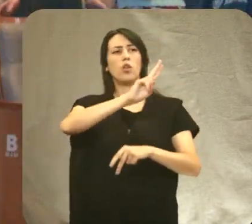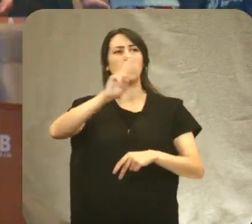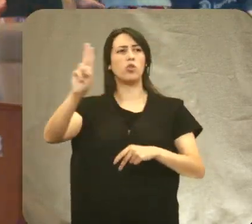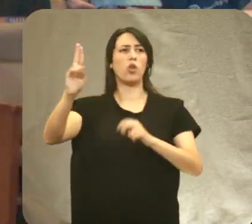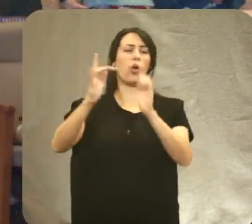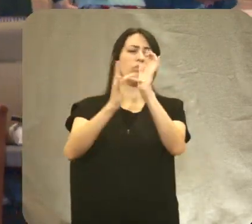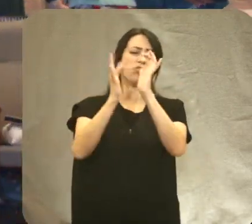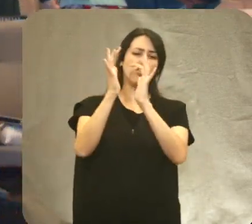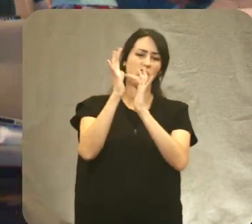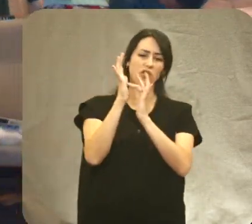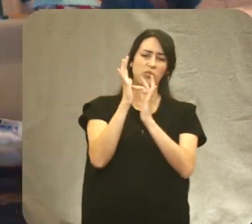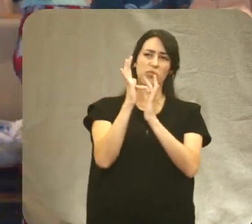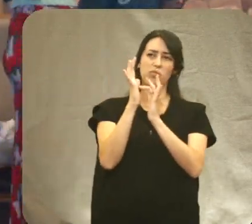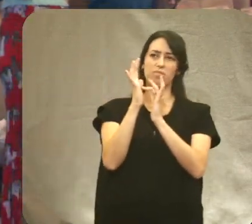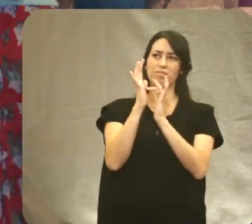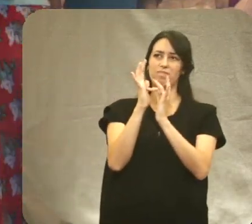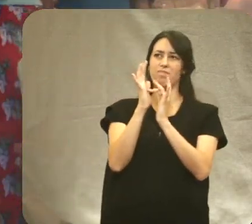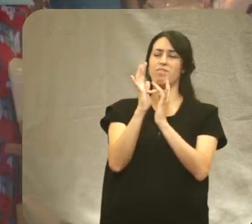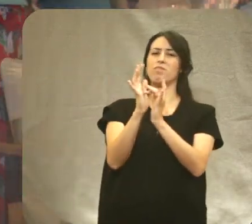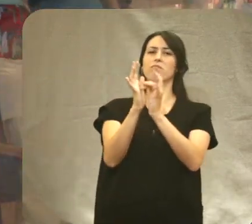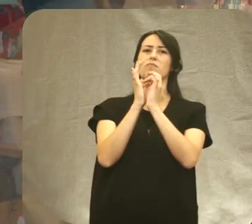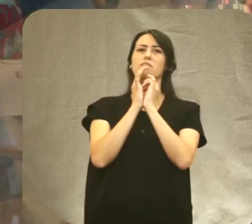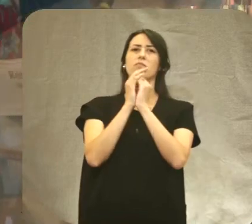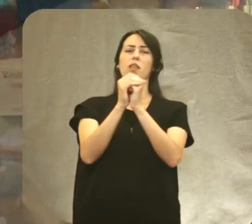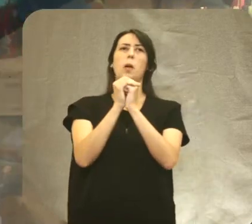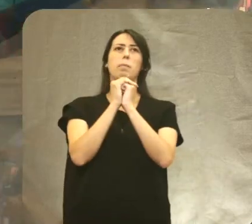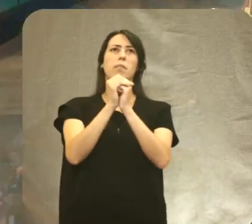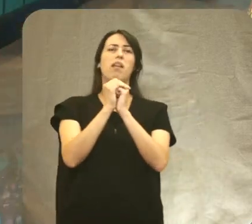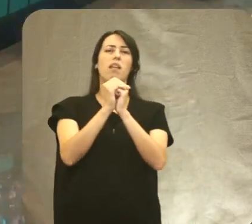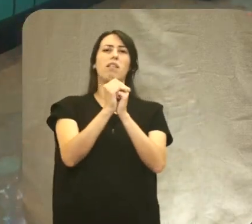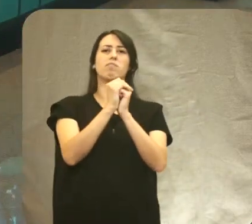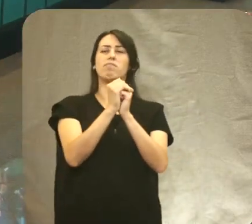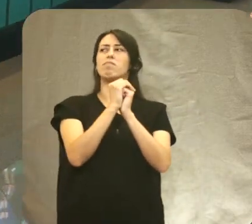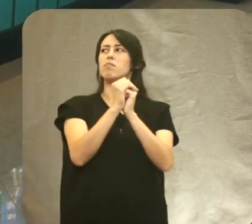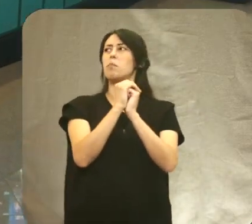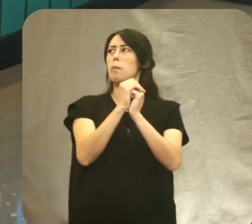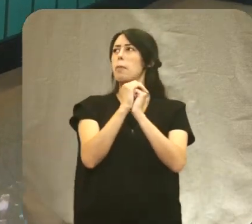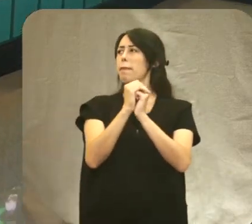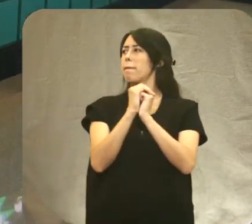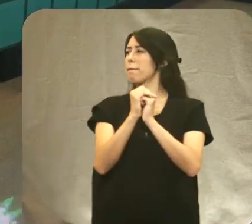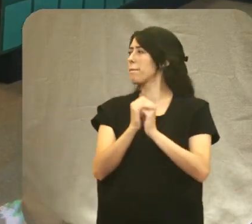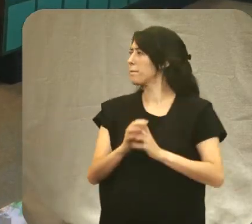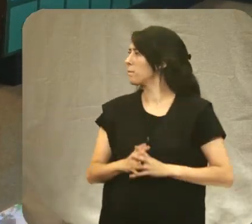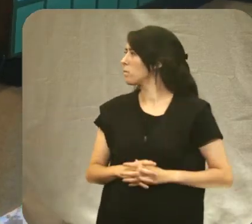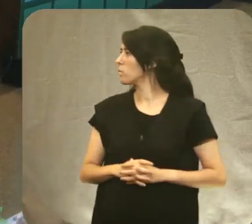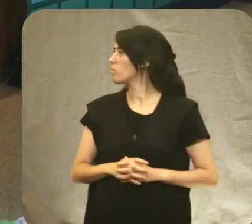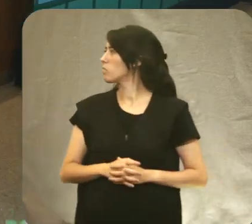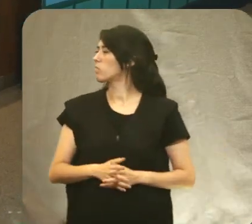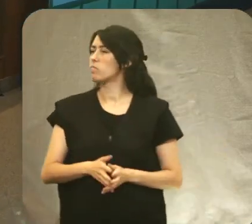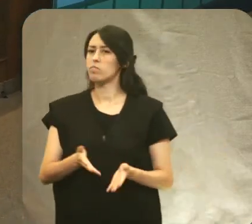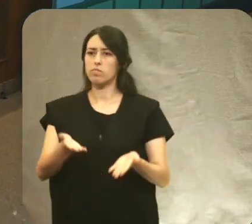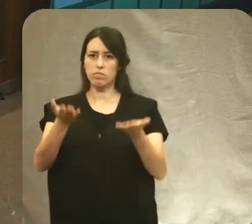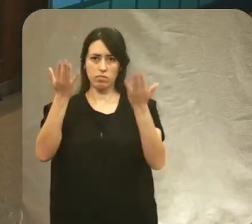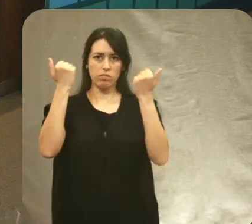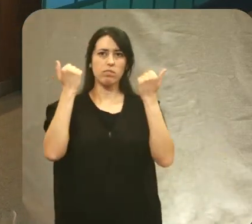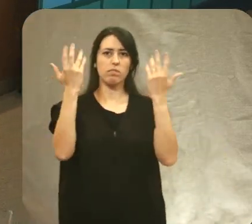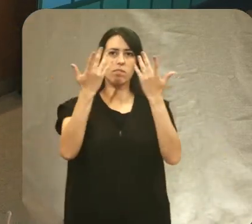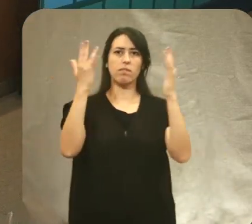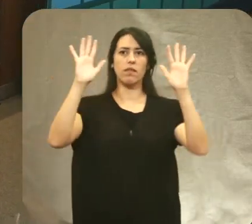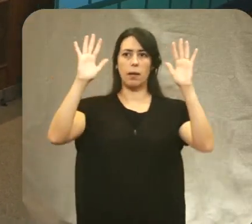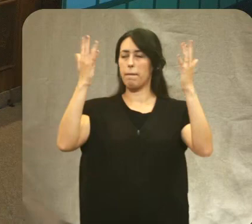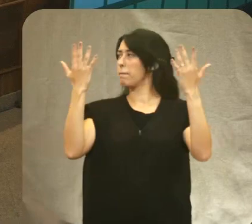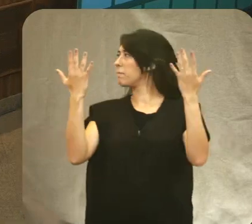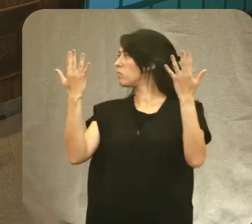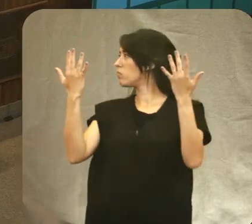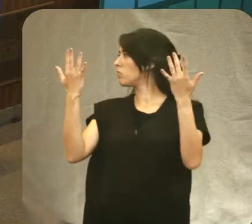de Jesus. Amém, amém. Feche seus olhos, estende as mãos assim, eu quero